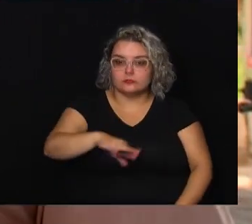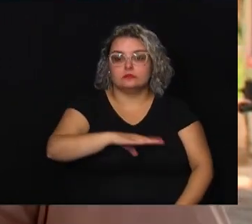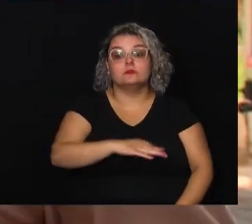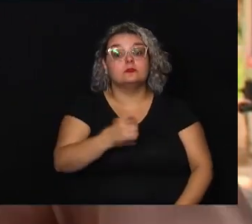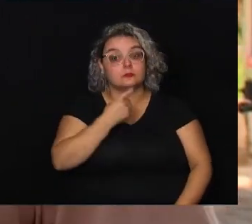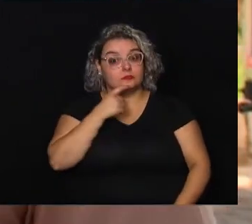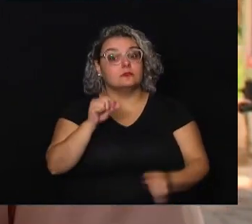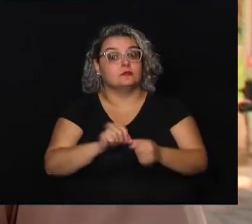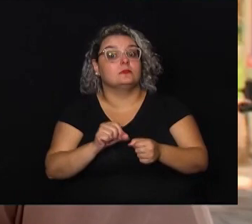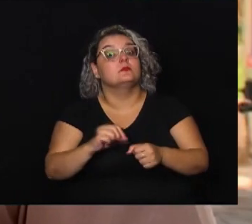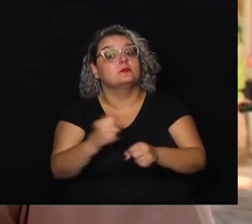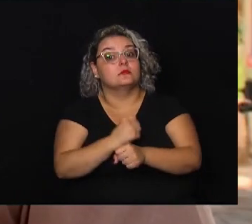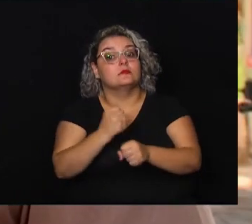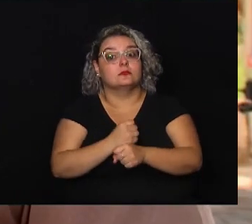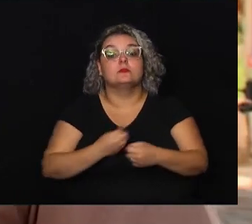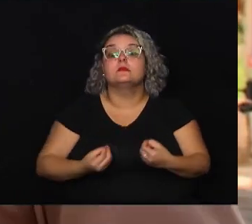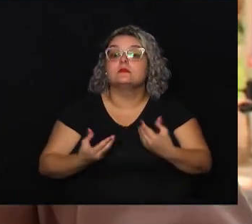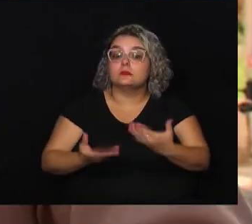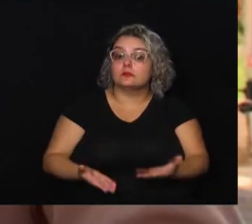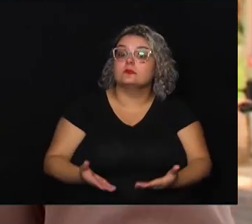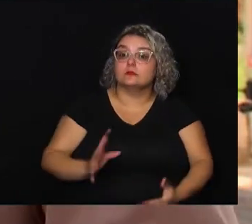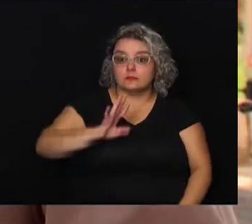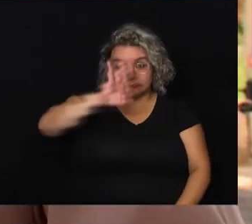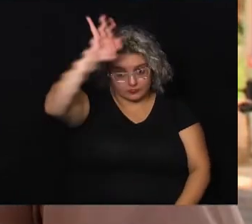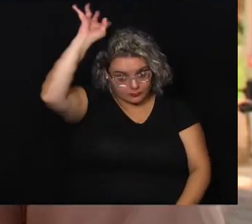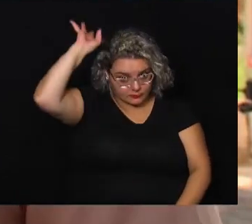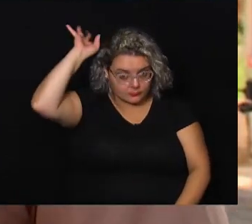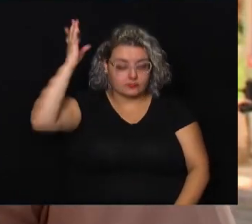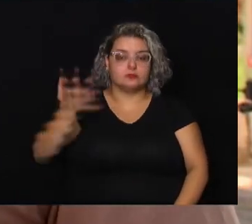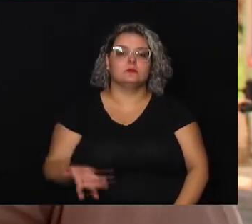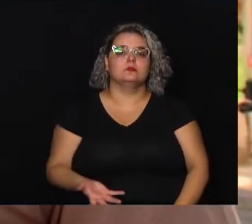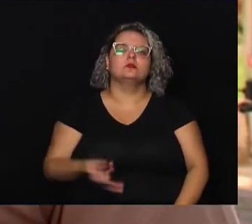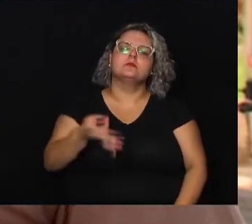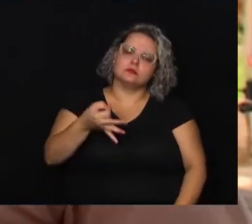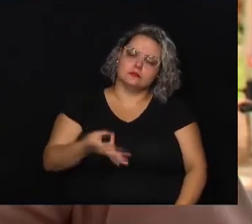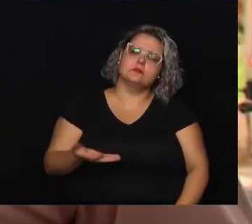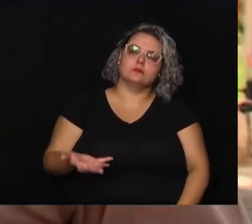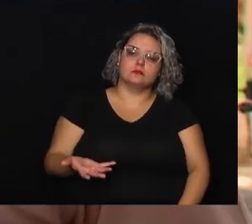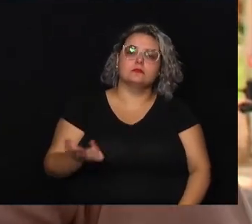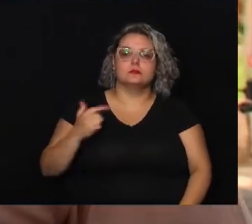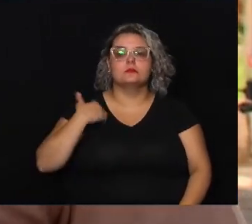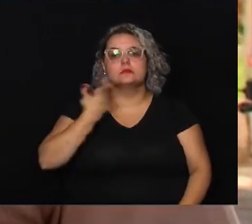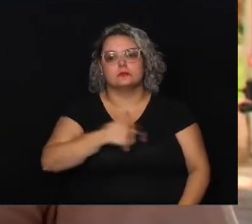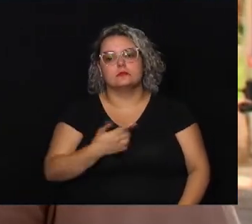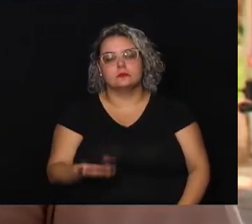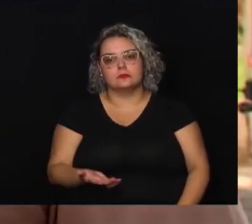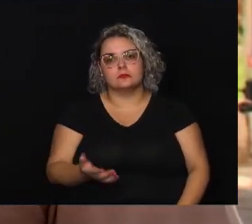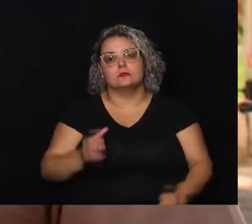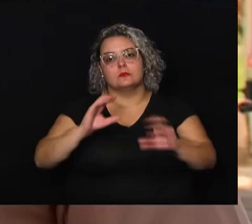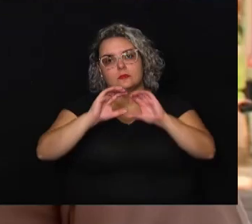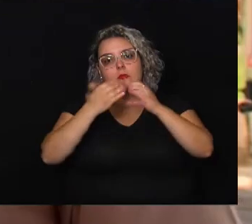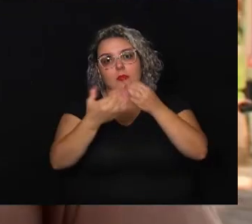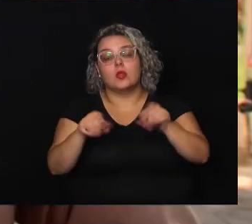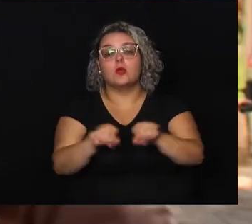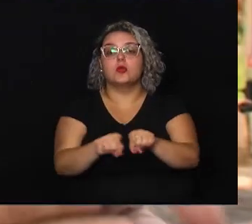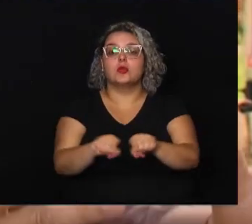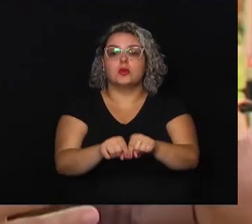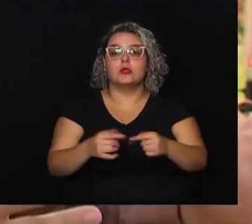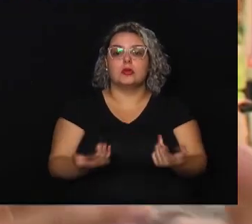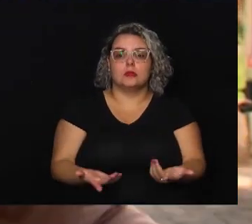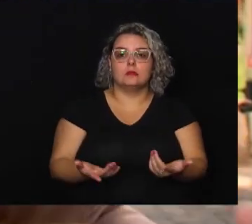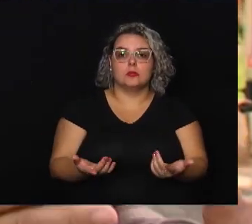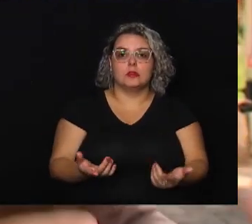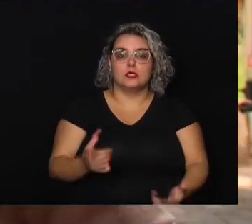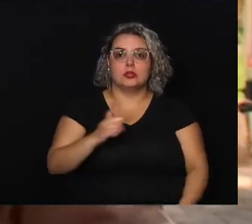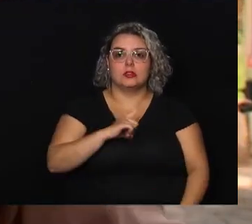fazer a construção e trazer para cá o Corpo de Bombeiro. E nada mais justo, nós vamos, através da comunidade também, aqui nós